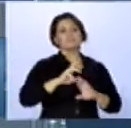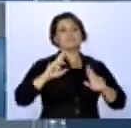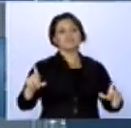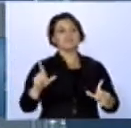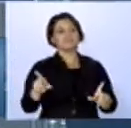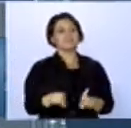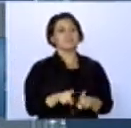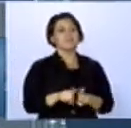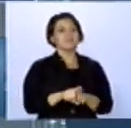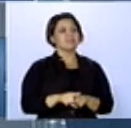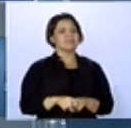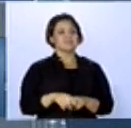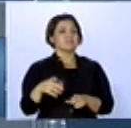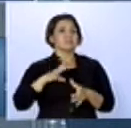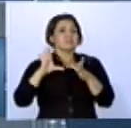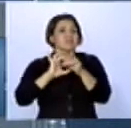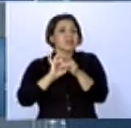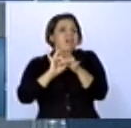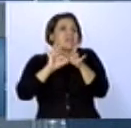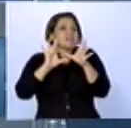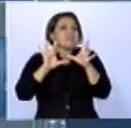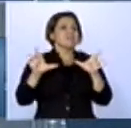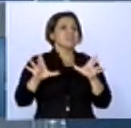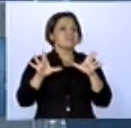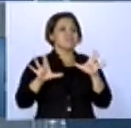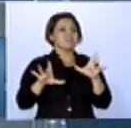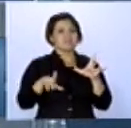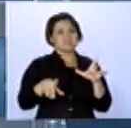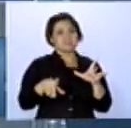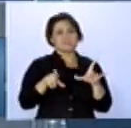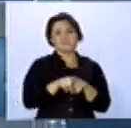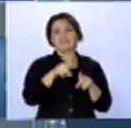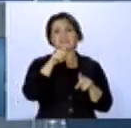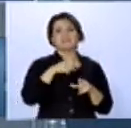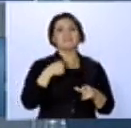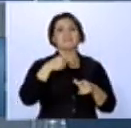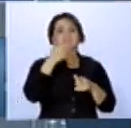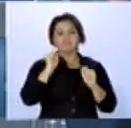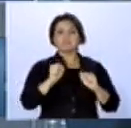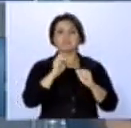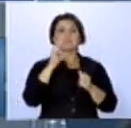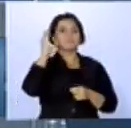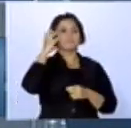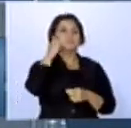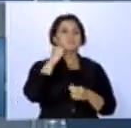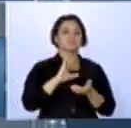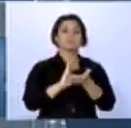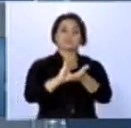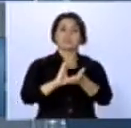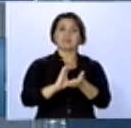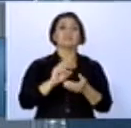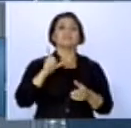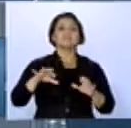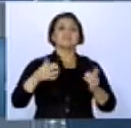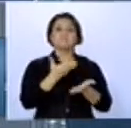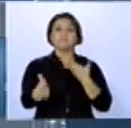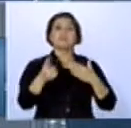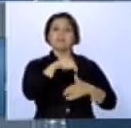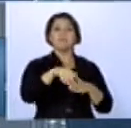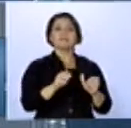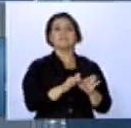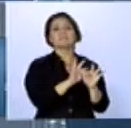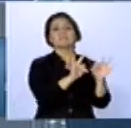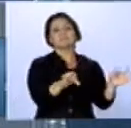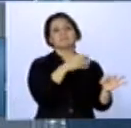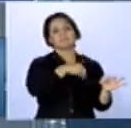na verdade a liberdade que está sendo punida do pequeno e não do grande no Brasil se existe os americanos têm uma dificuldade enorme de entender isso